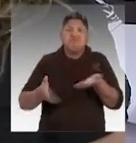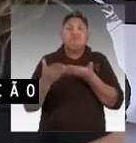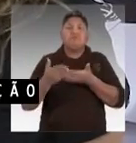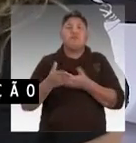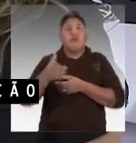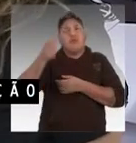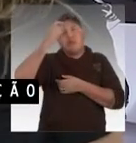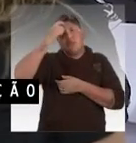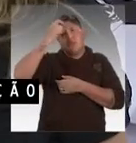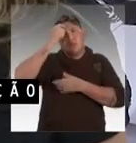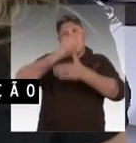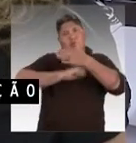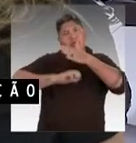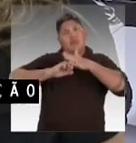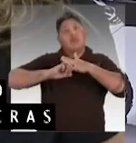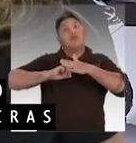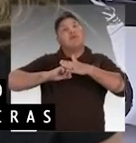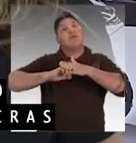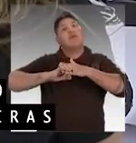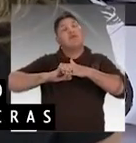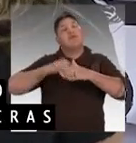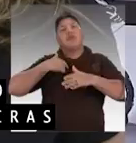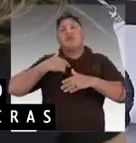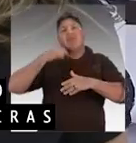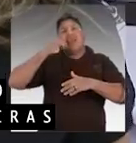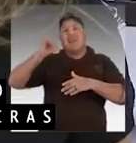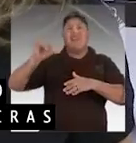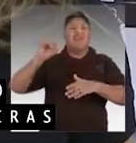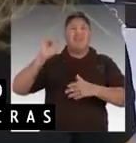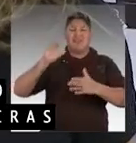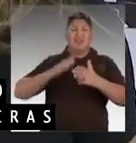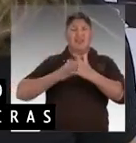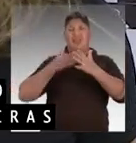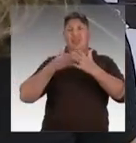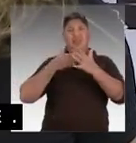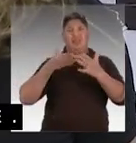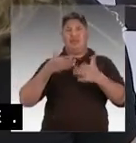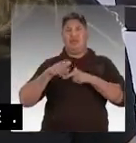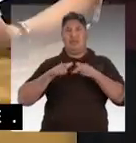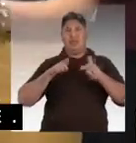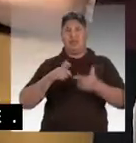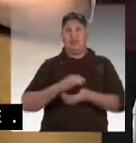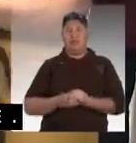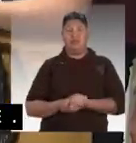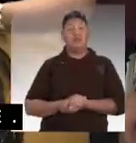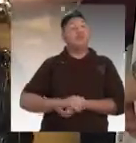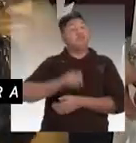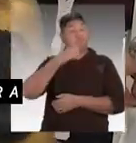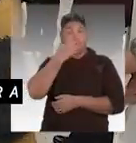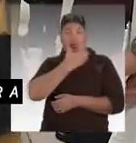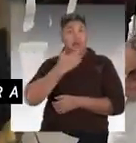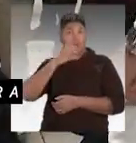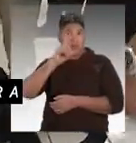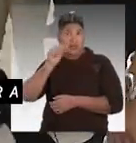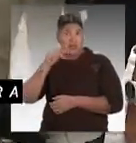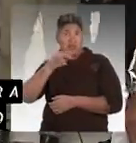uma conscientização das empresas para que elas não coloquem mais barreiras na empregabilidade. A cantora Daniela Mercury foi a Brasília